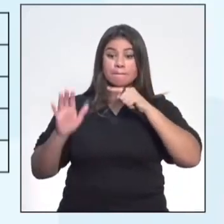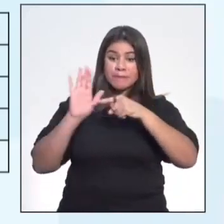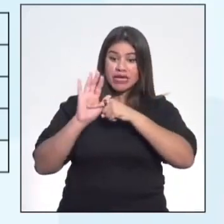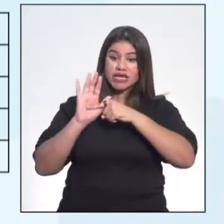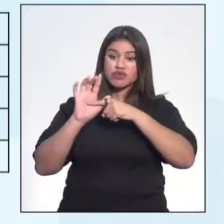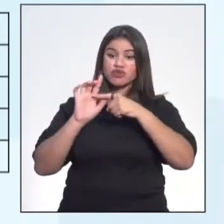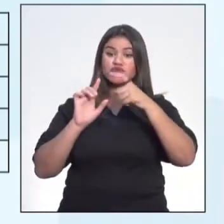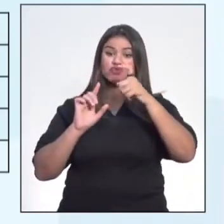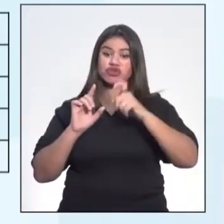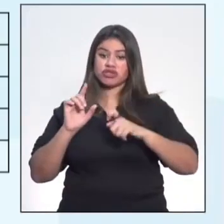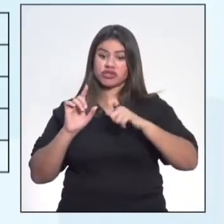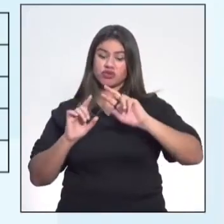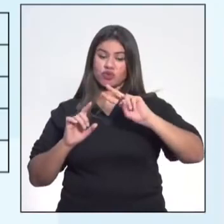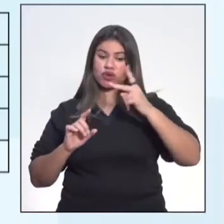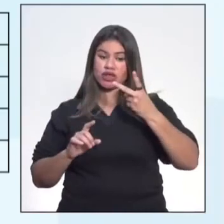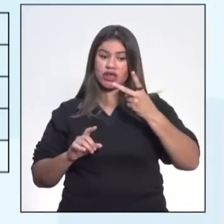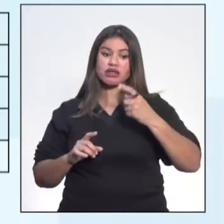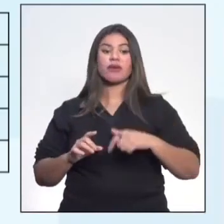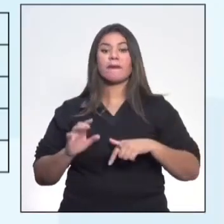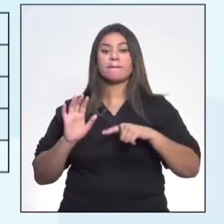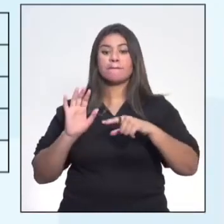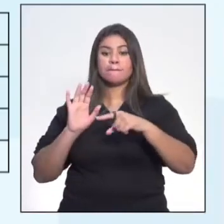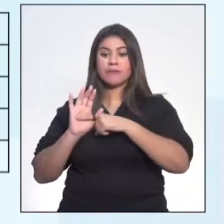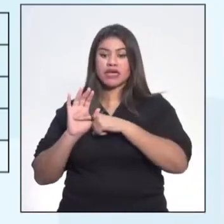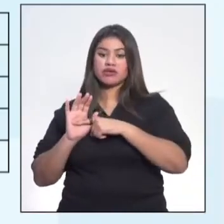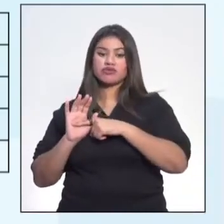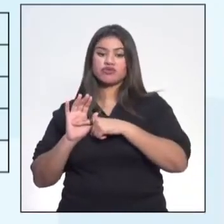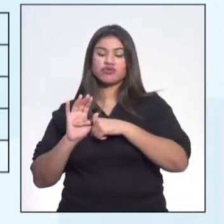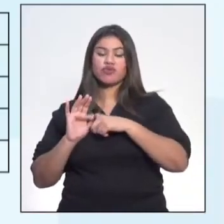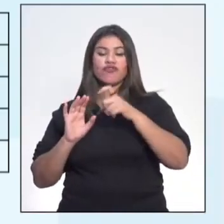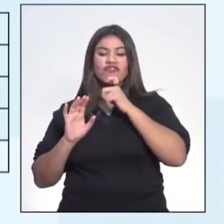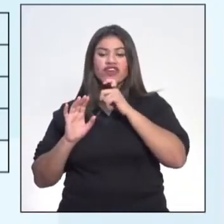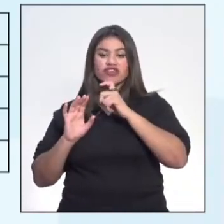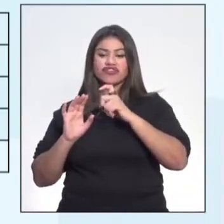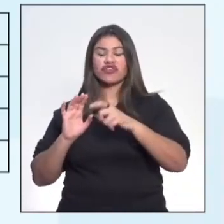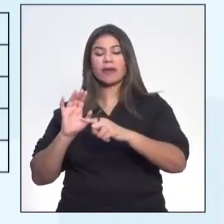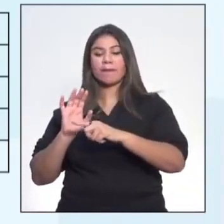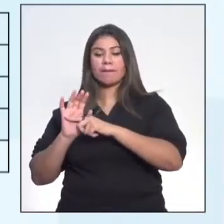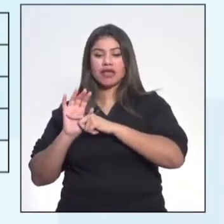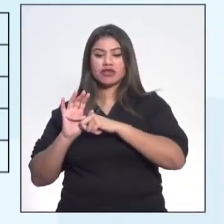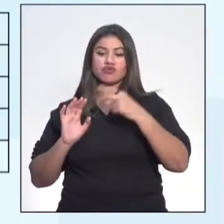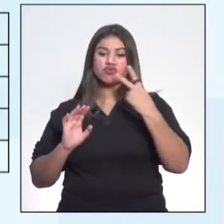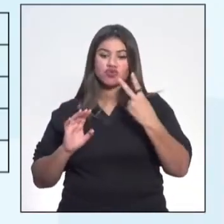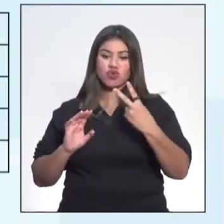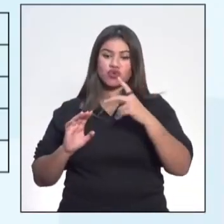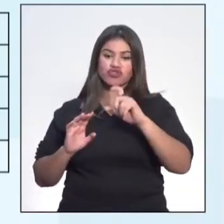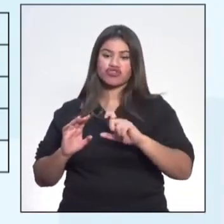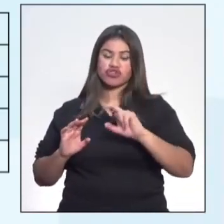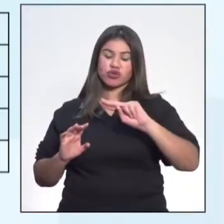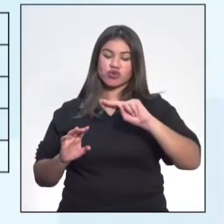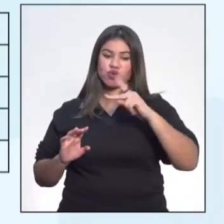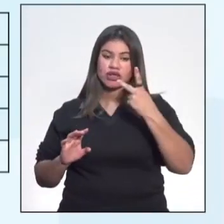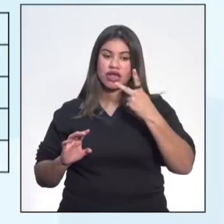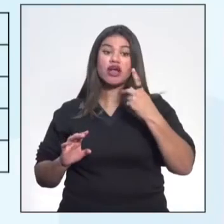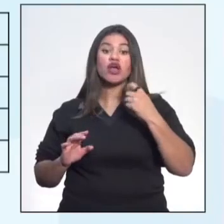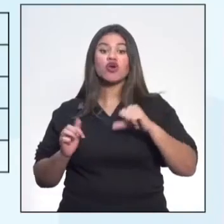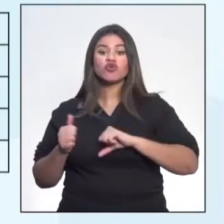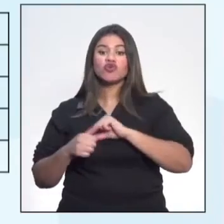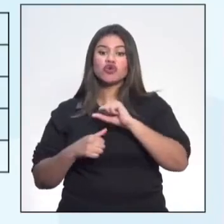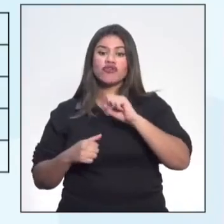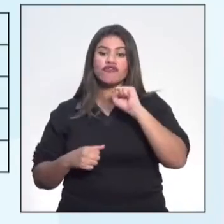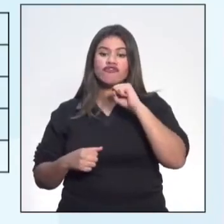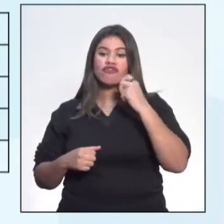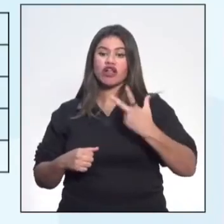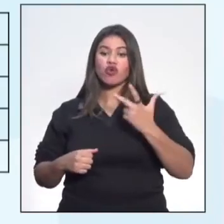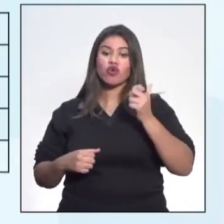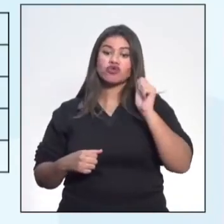igual a menos 2x². Então, se você observar, eu troquei o valor do a. Sim? O que eu quero que vocês façam aí? Você pode